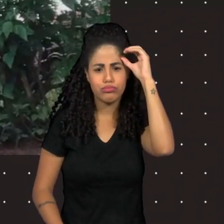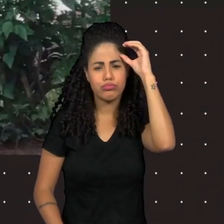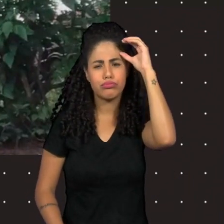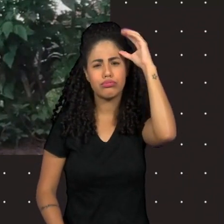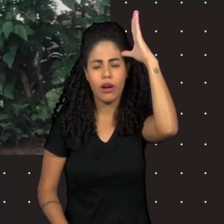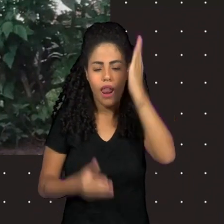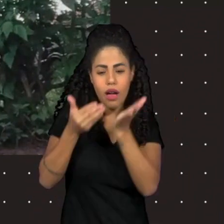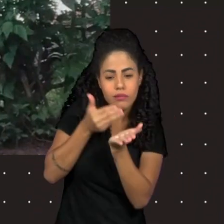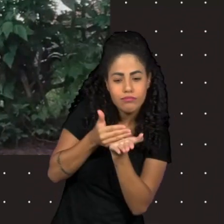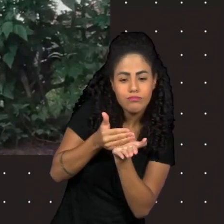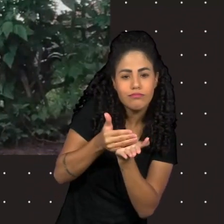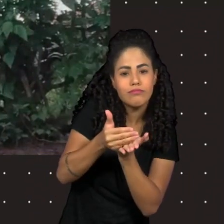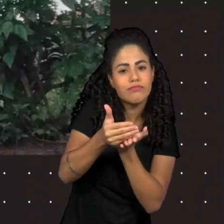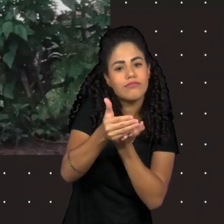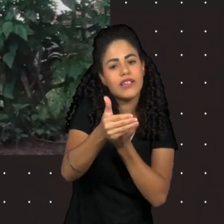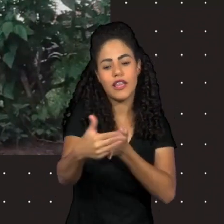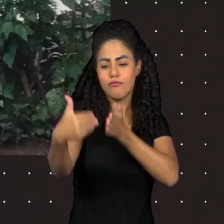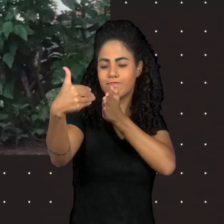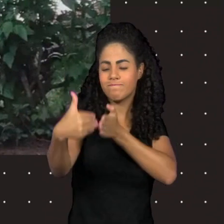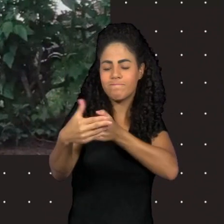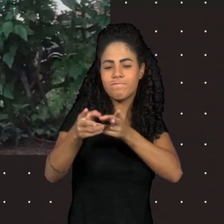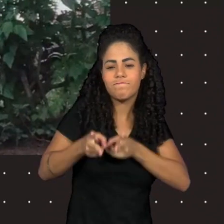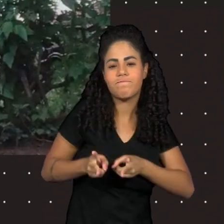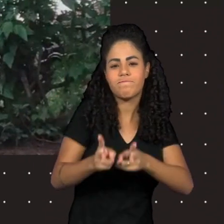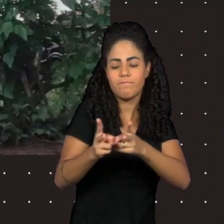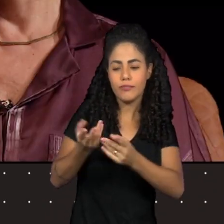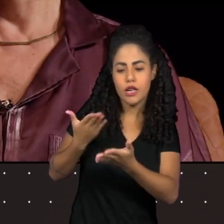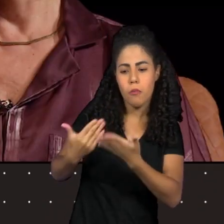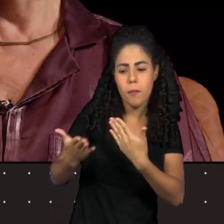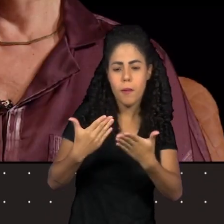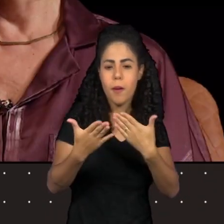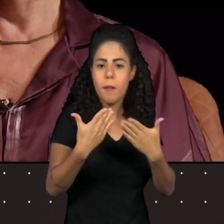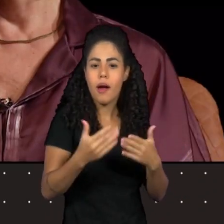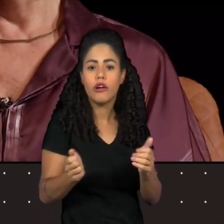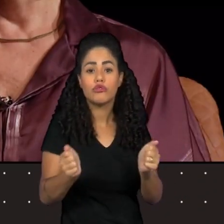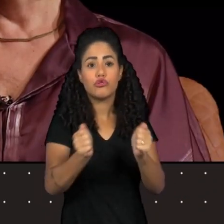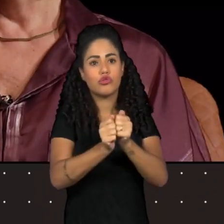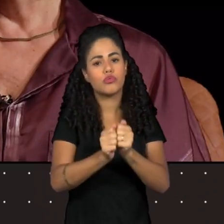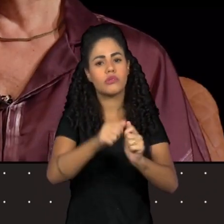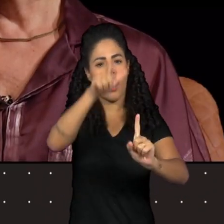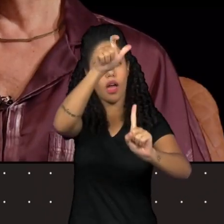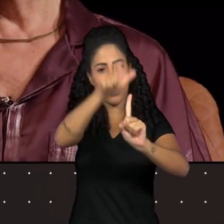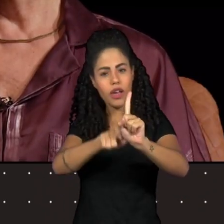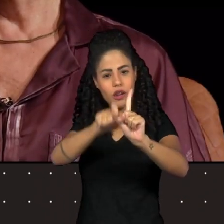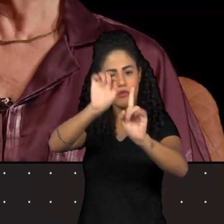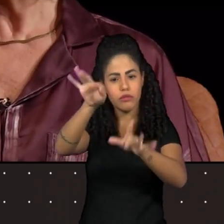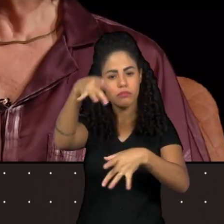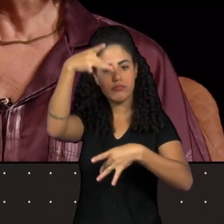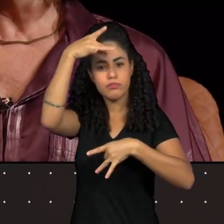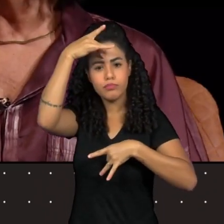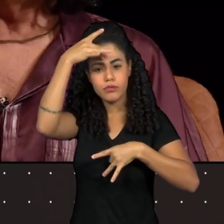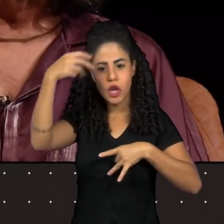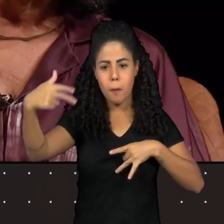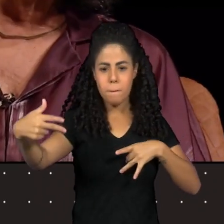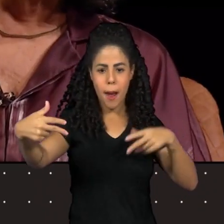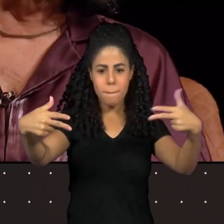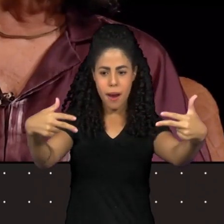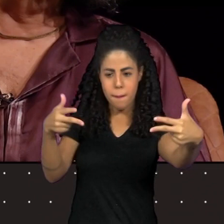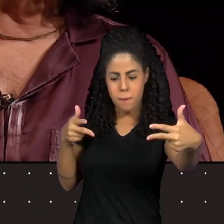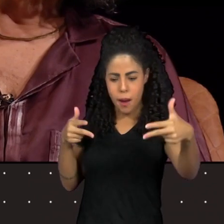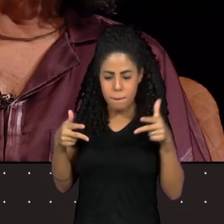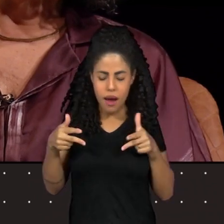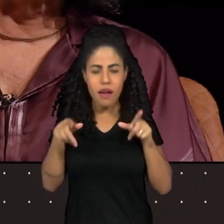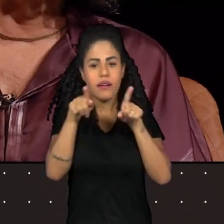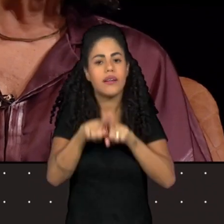que estive de frente com ela, que estive dentro daquele universo cinematográfico, e principalmente